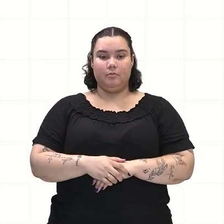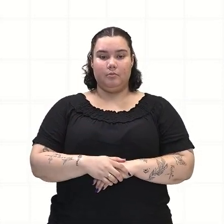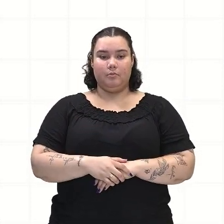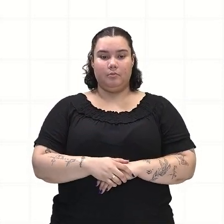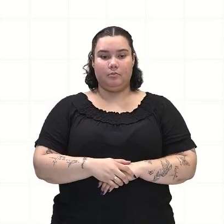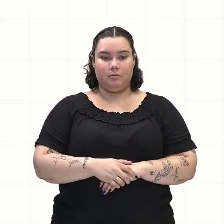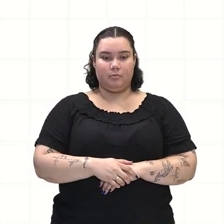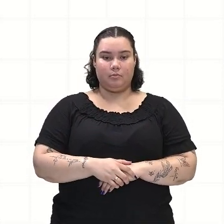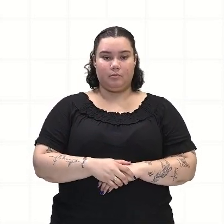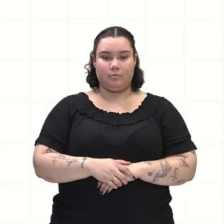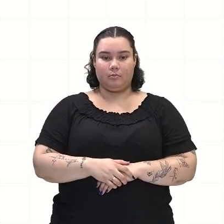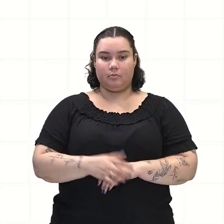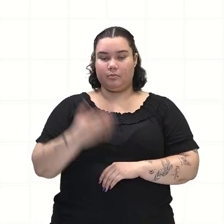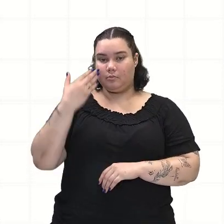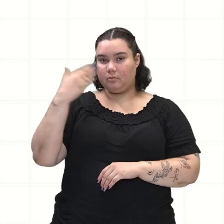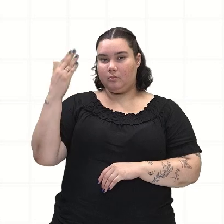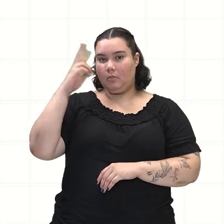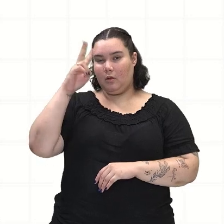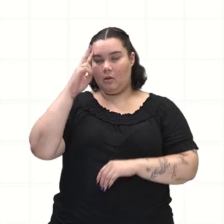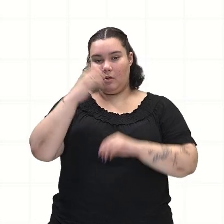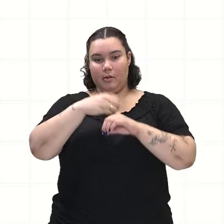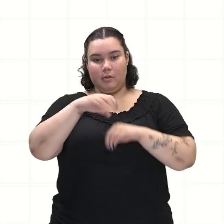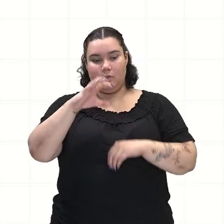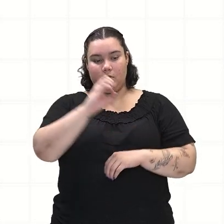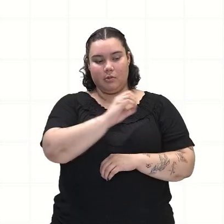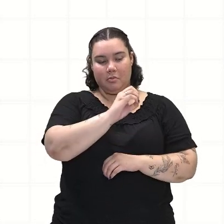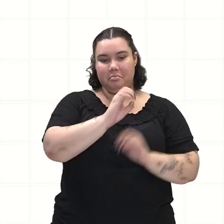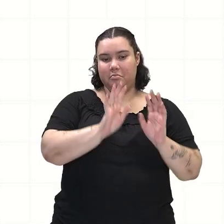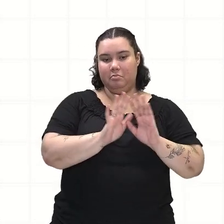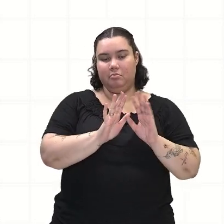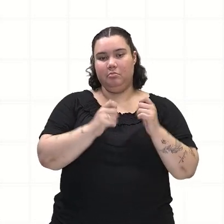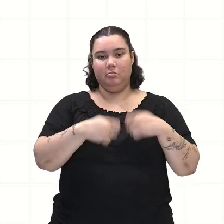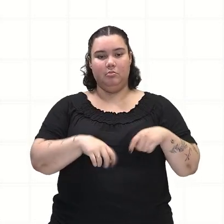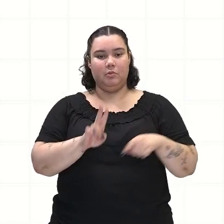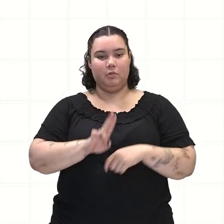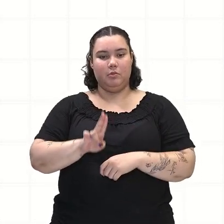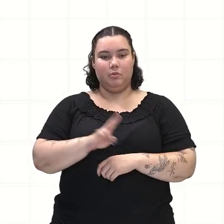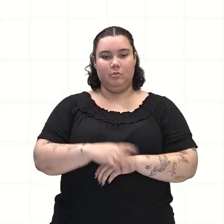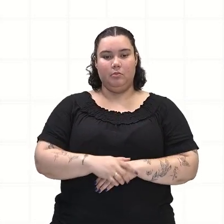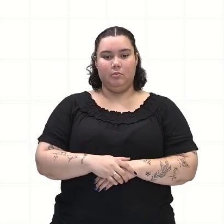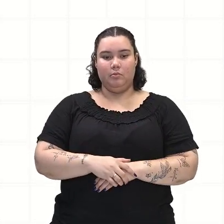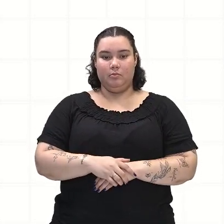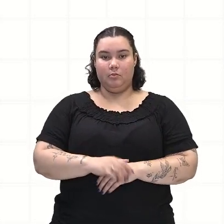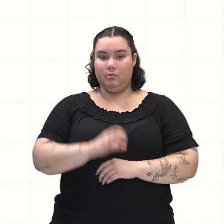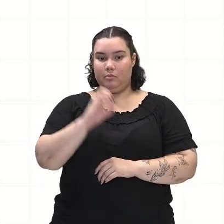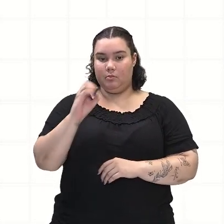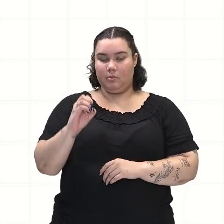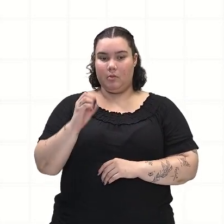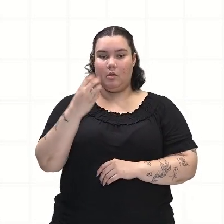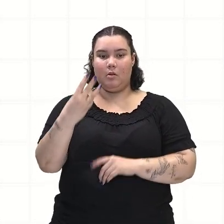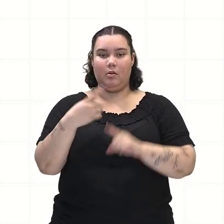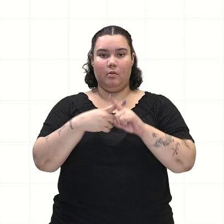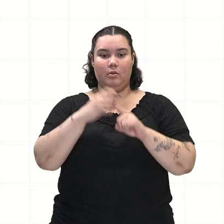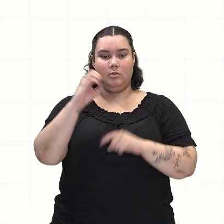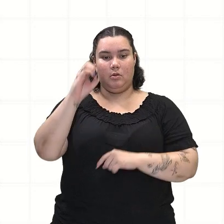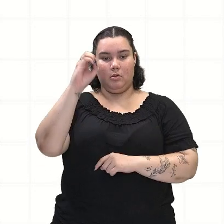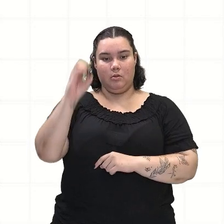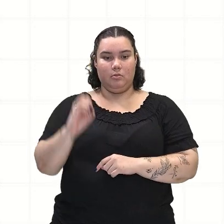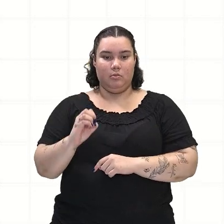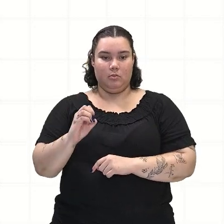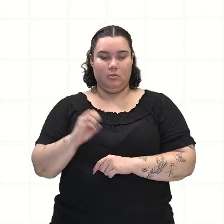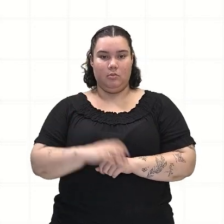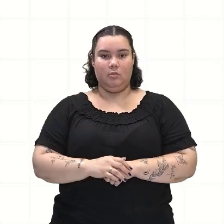vezes 30, lembra lá da dica, já tem um zero, já posso deixar aqui sobrando. Ficar 0, 3 vezes 0,